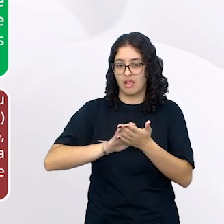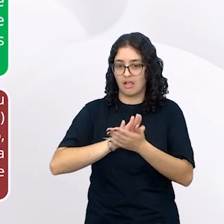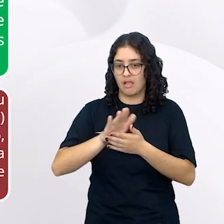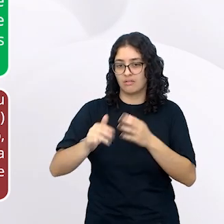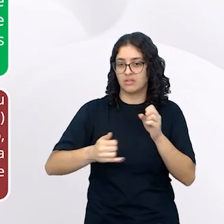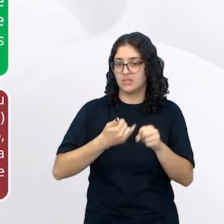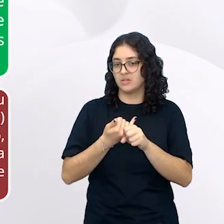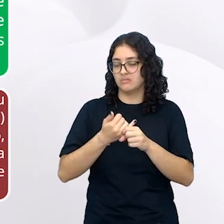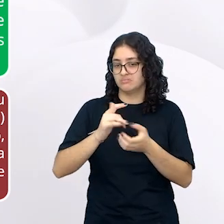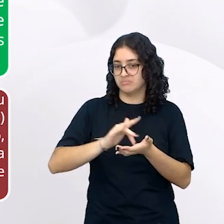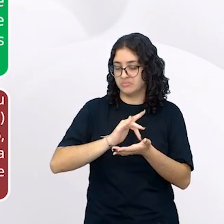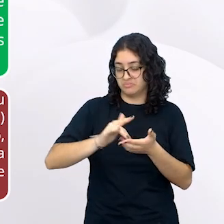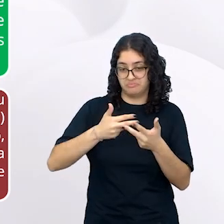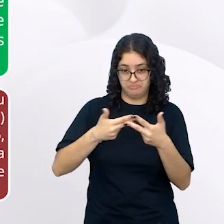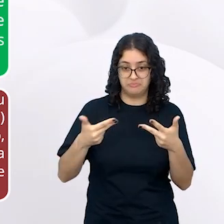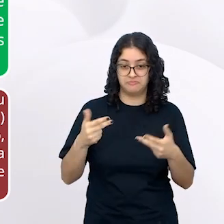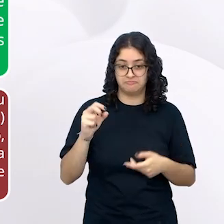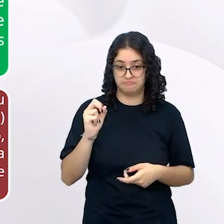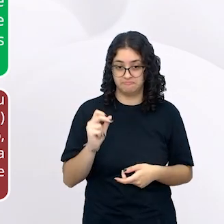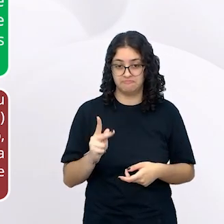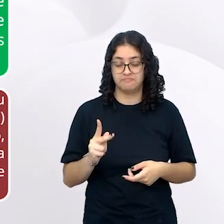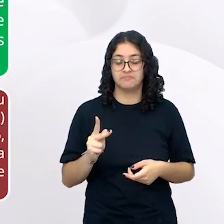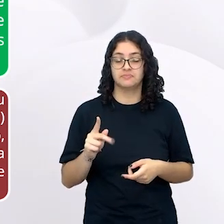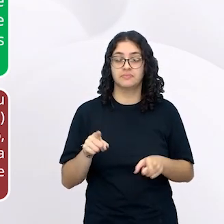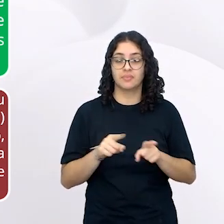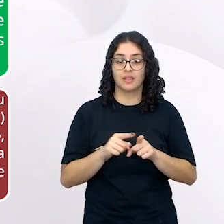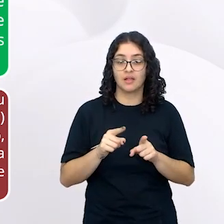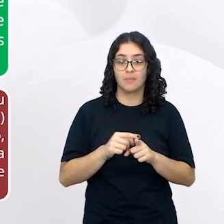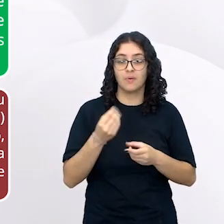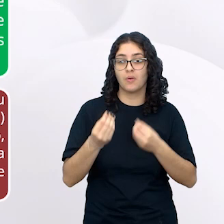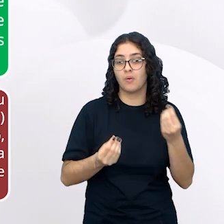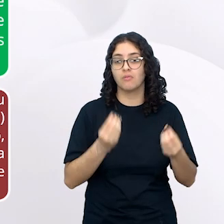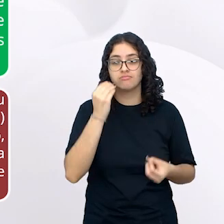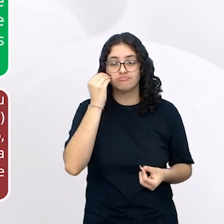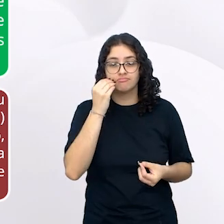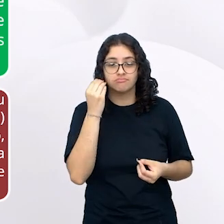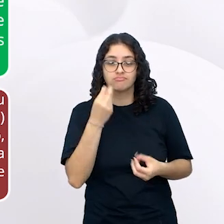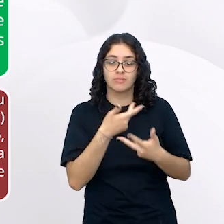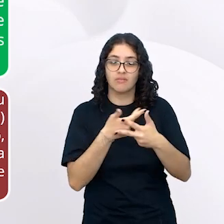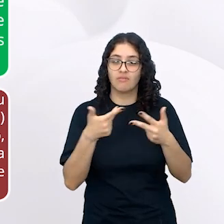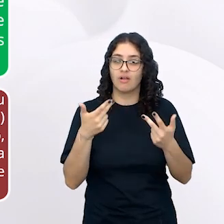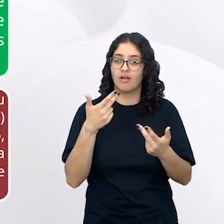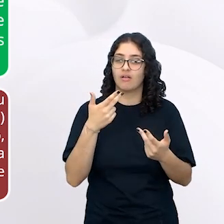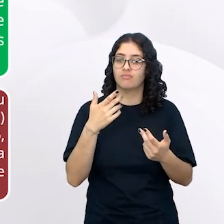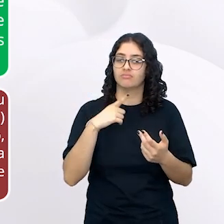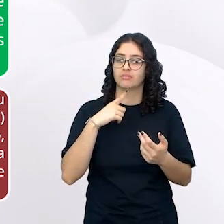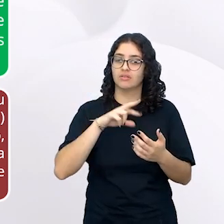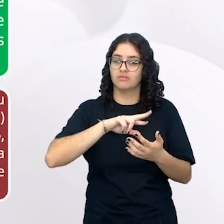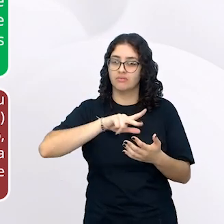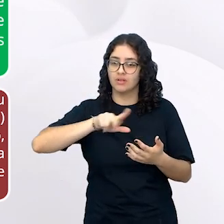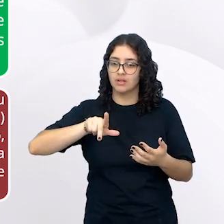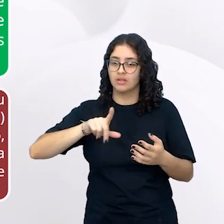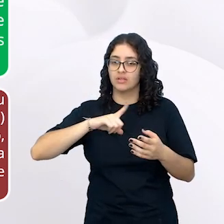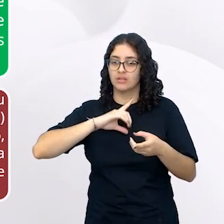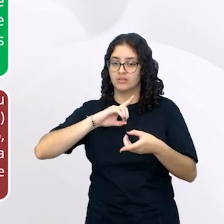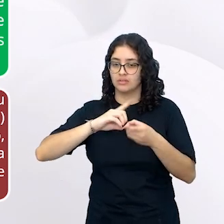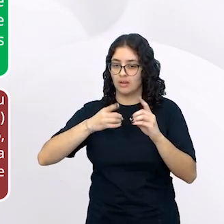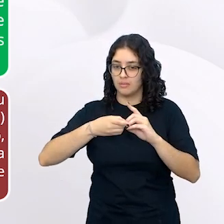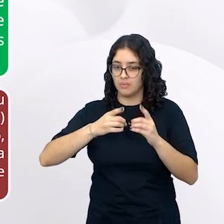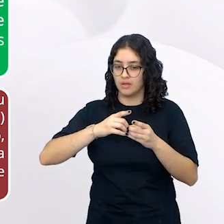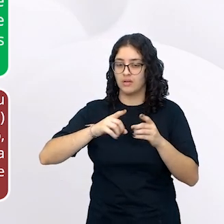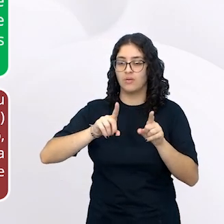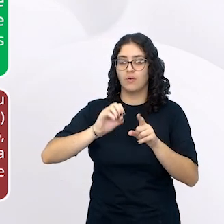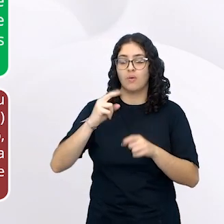aplicativos digitais. E também levantar e testar hipóteses sobre variáveis que interferem na dinâmica de fenômenos de natureza